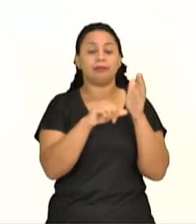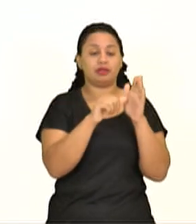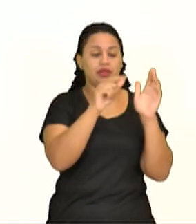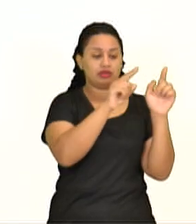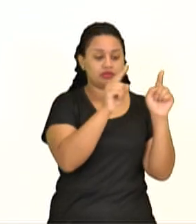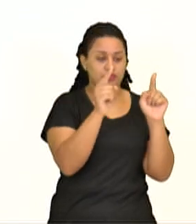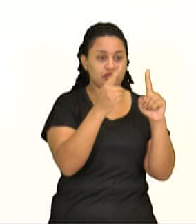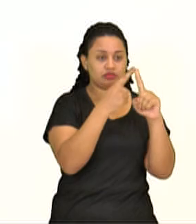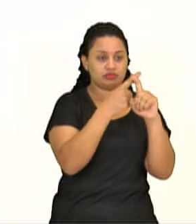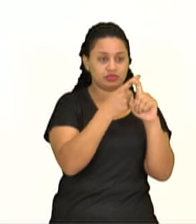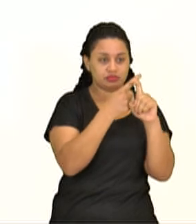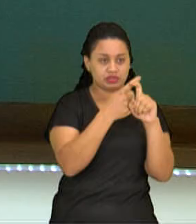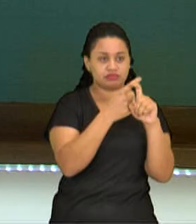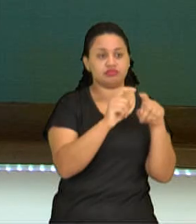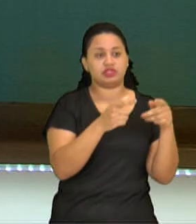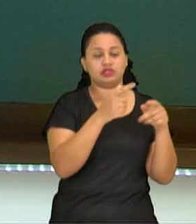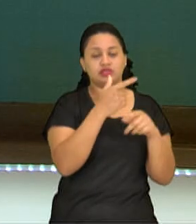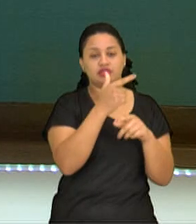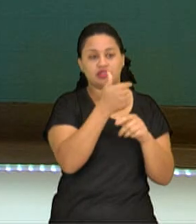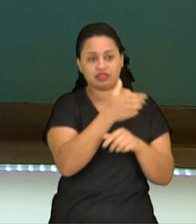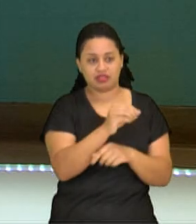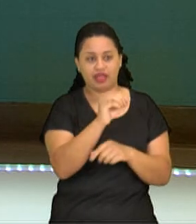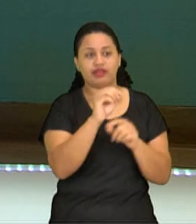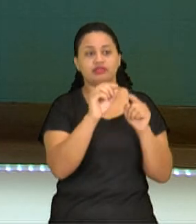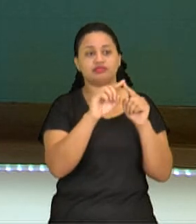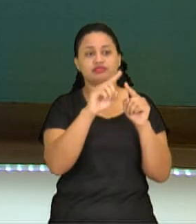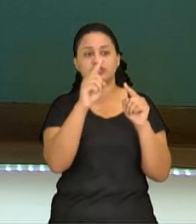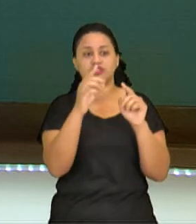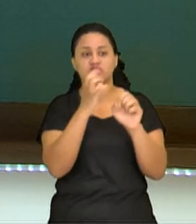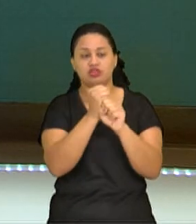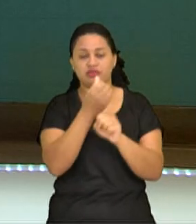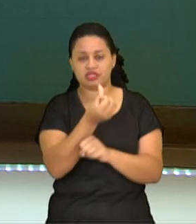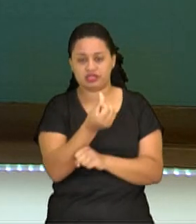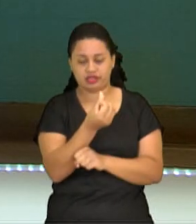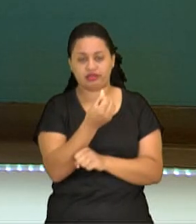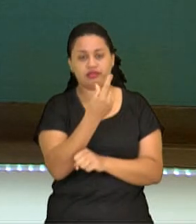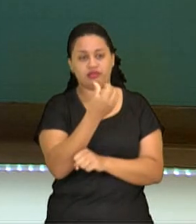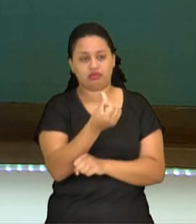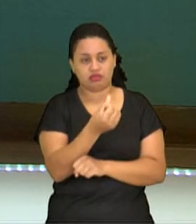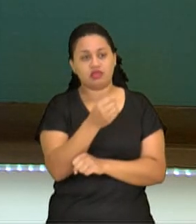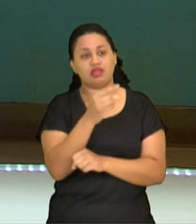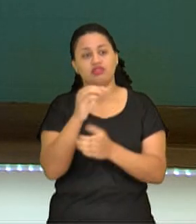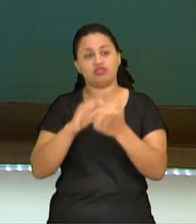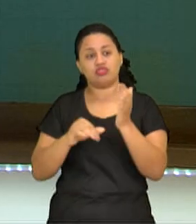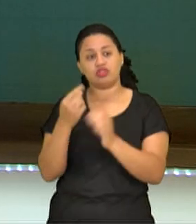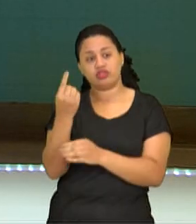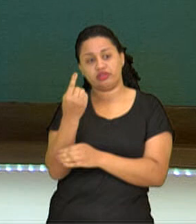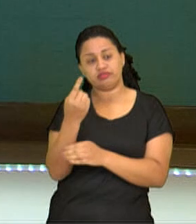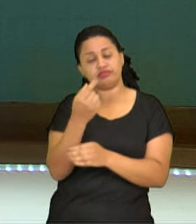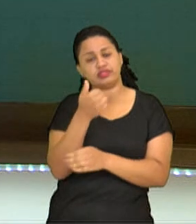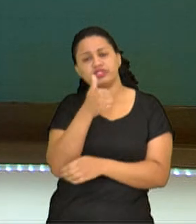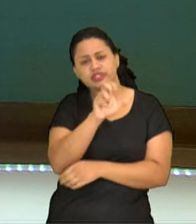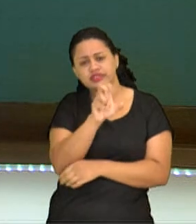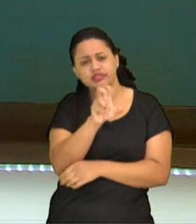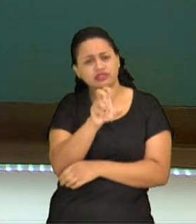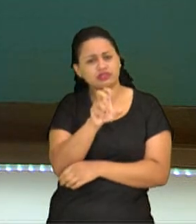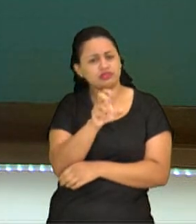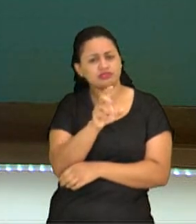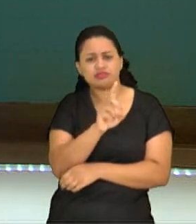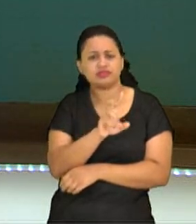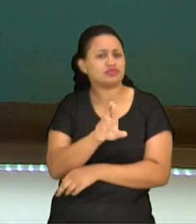primeiro a multiplicação. Então, 5 vezes 2, 10, mais 6, 16, menos 1, 15. 15